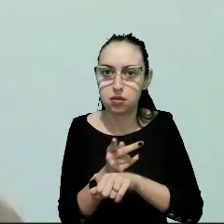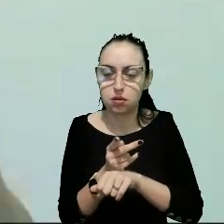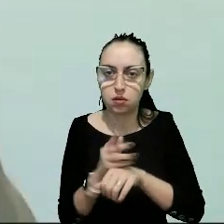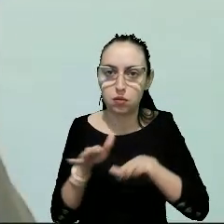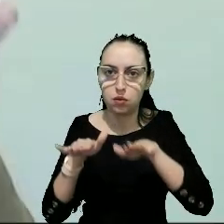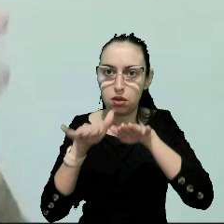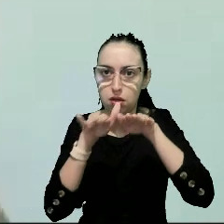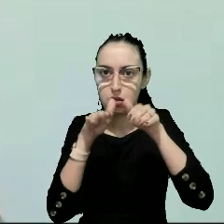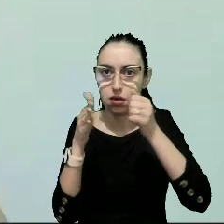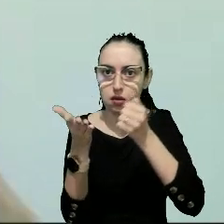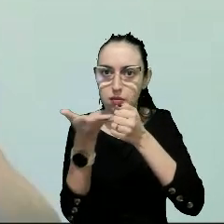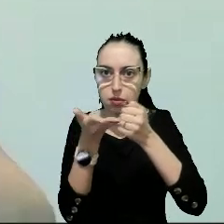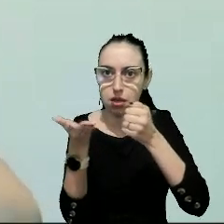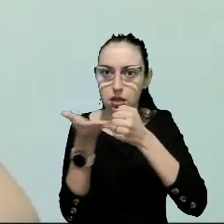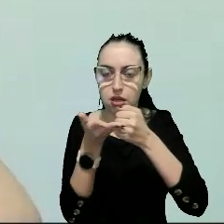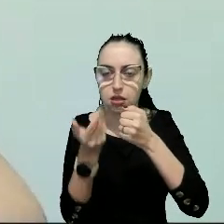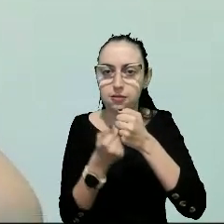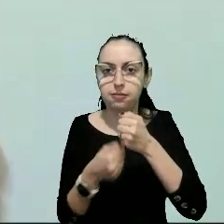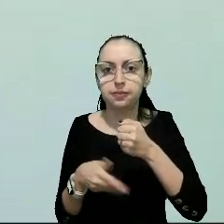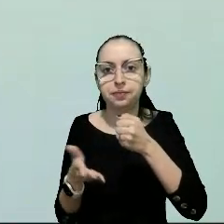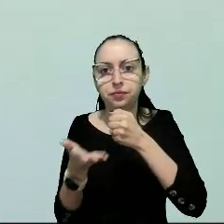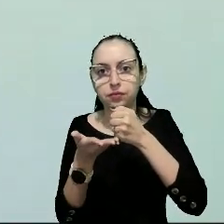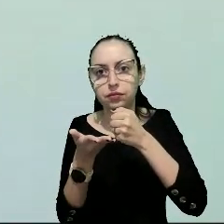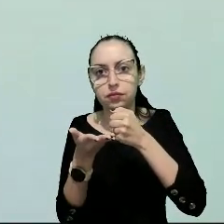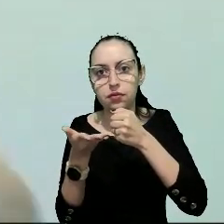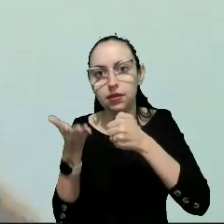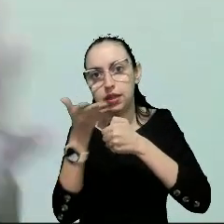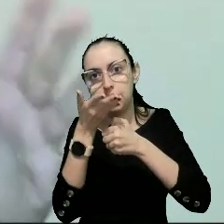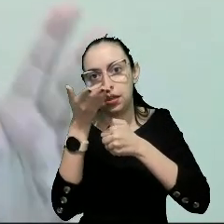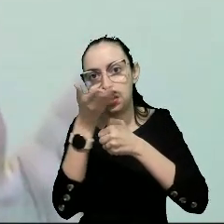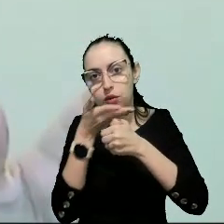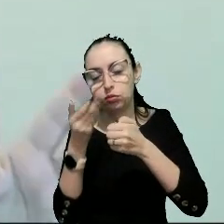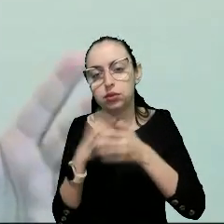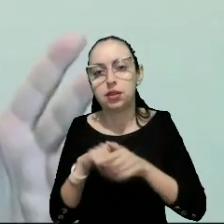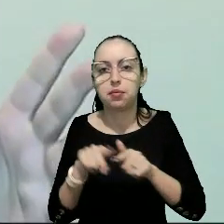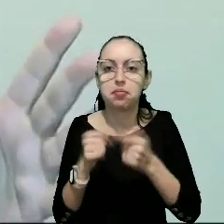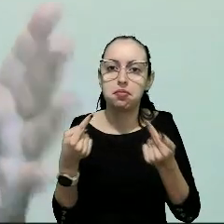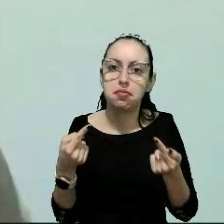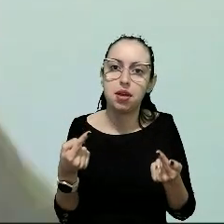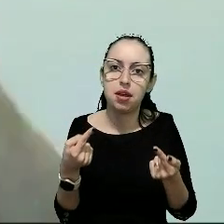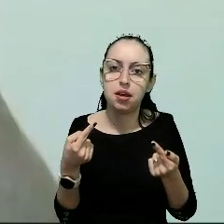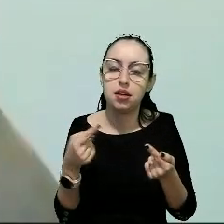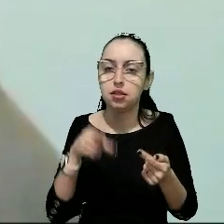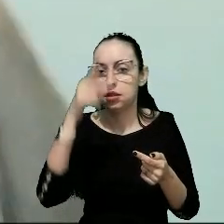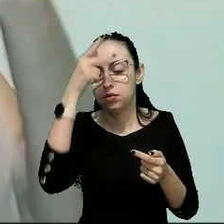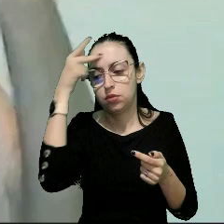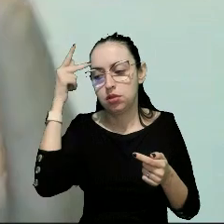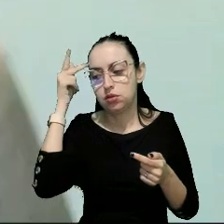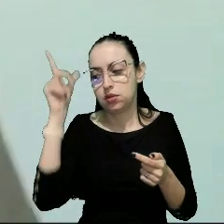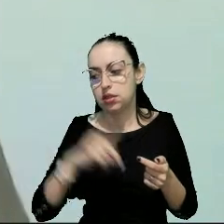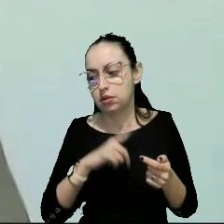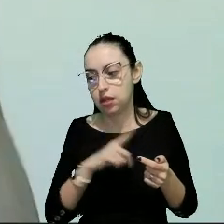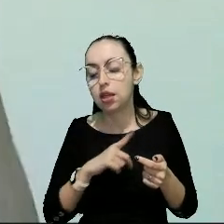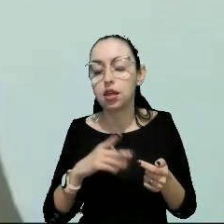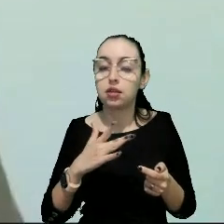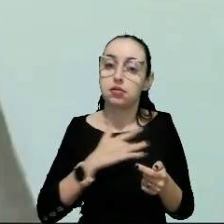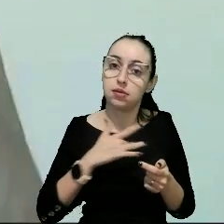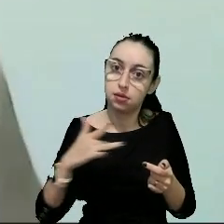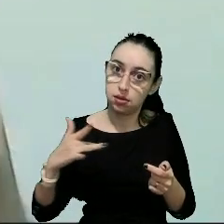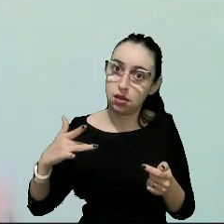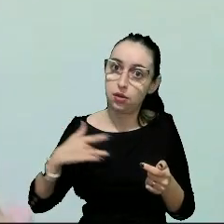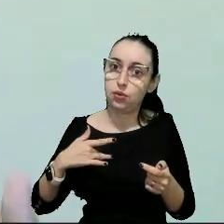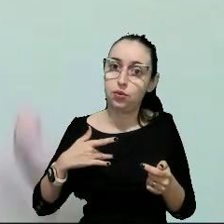Eu pesquiso classe média baixa, classe média média, classe média alta. Mas são pessoas que estão